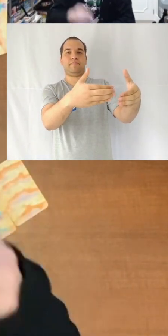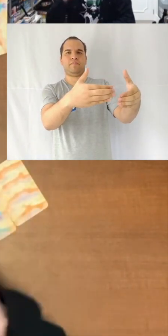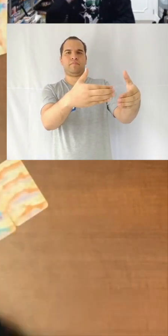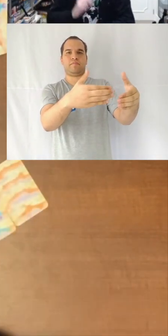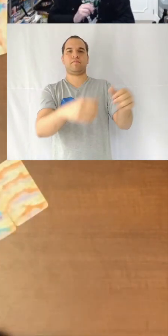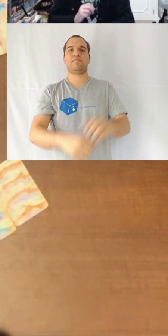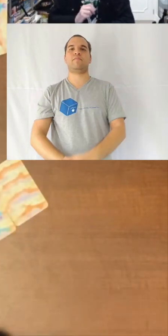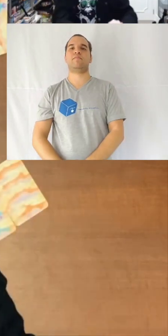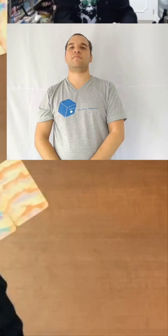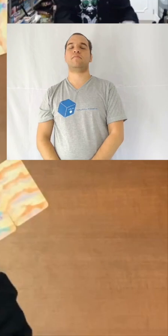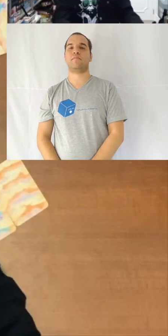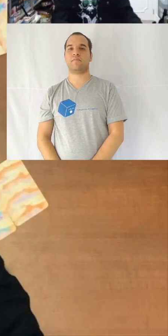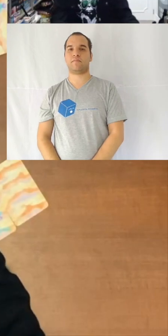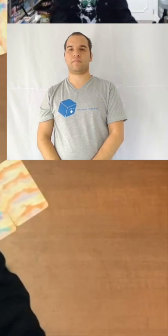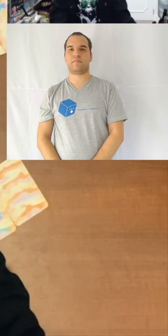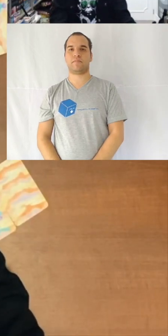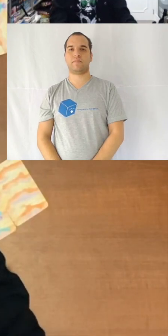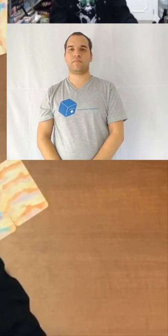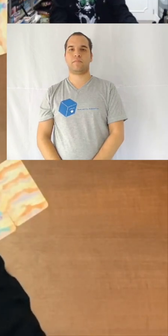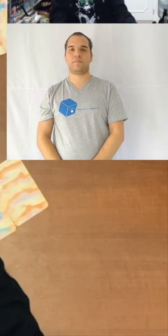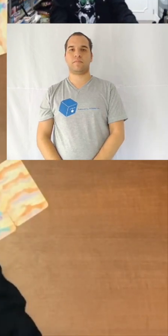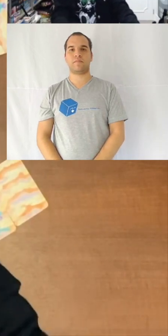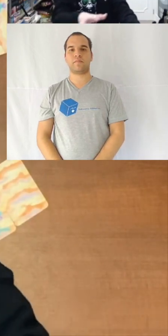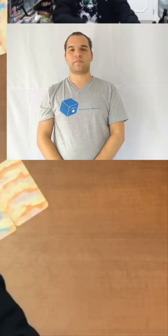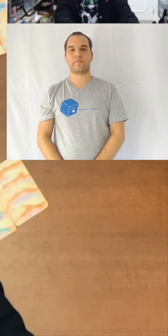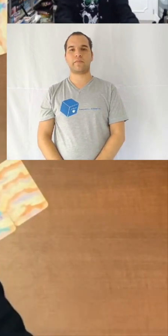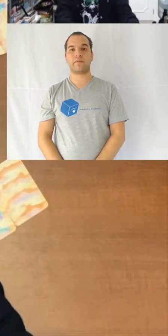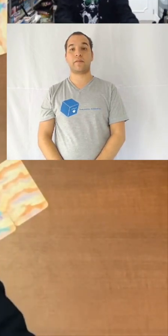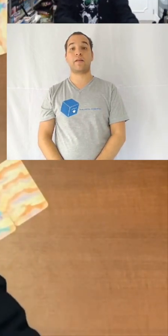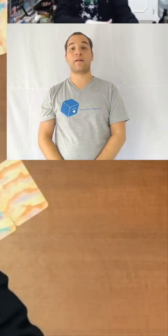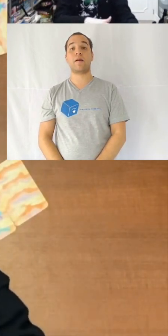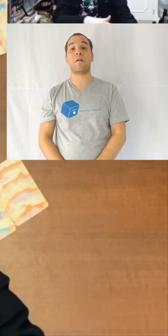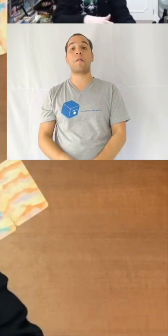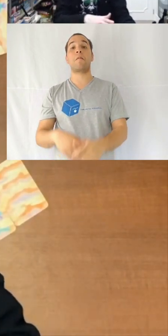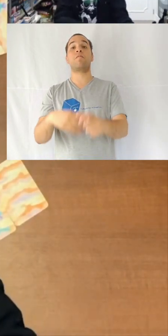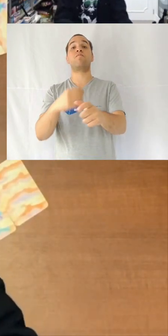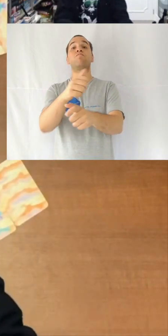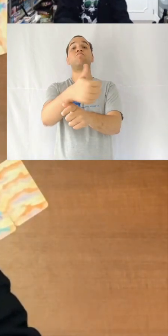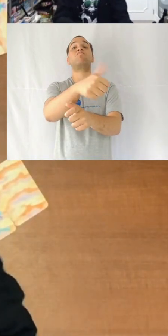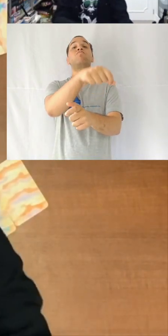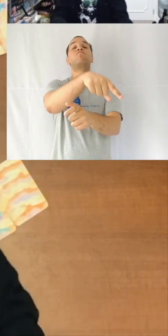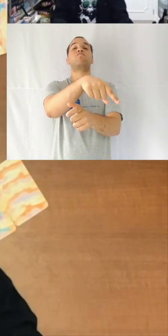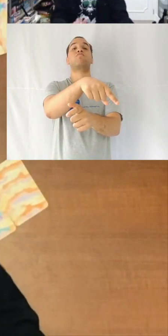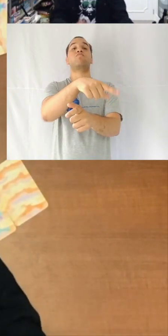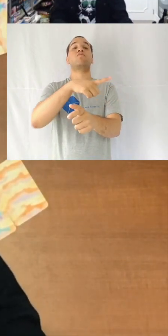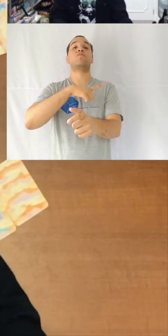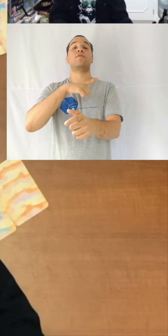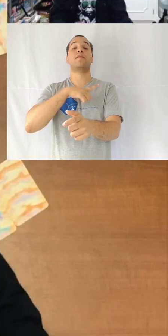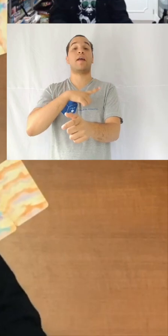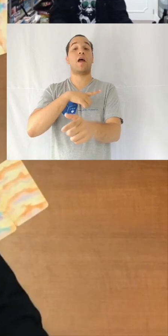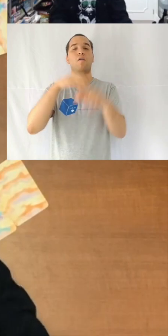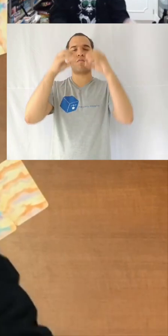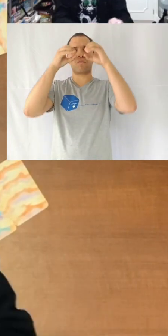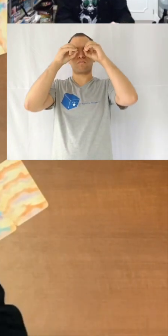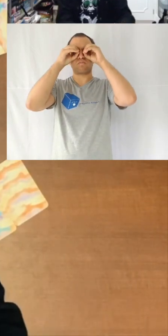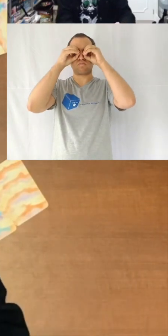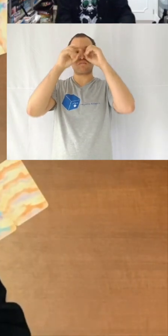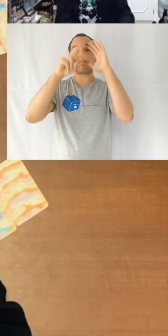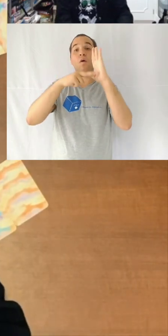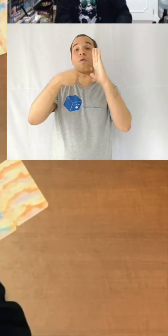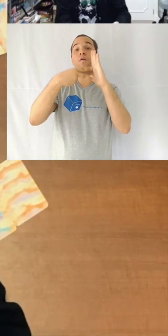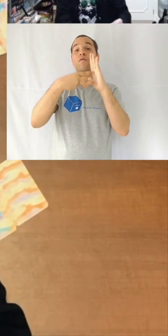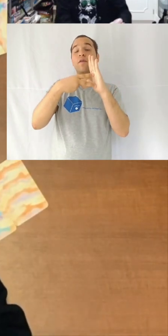e depois comprar. Objetivando o quê? Objetivando conseguir o tesouro e a chave na mão ao mesmo tempo.